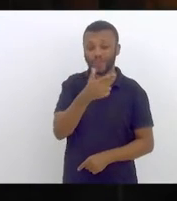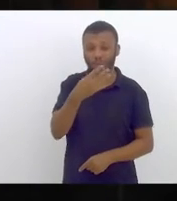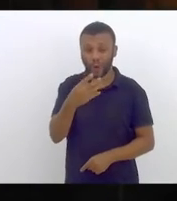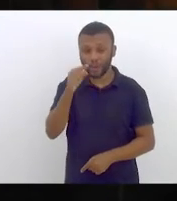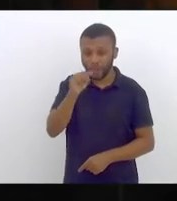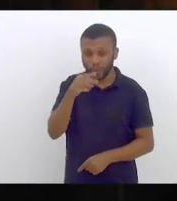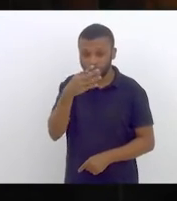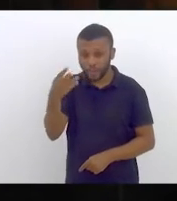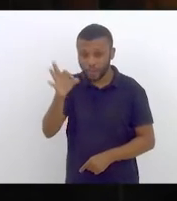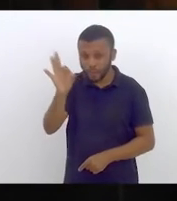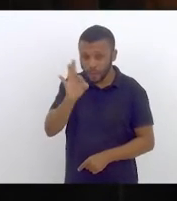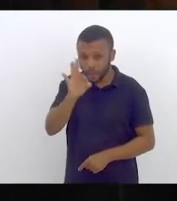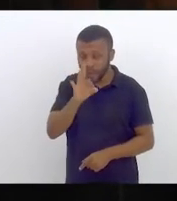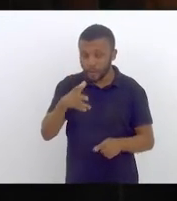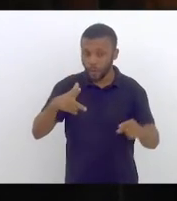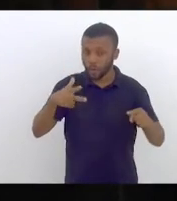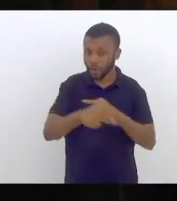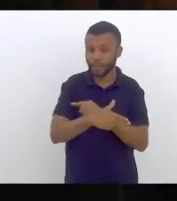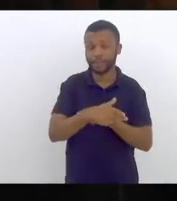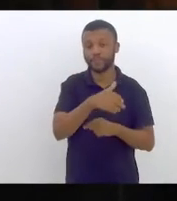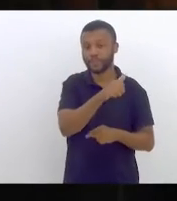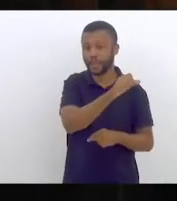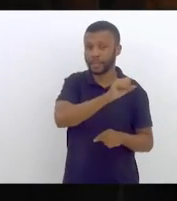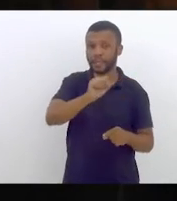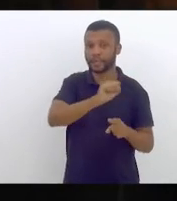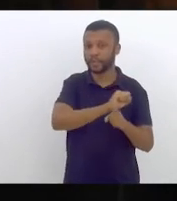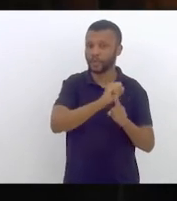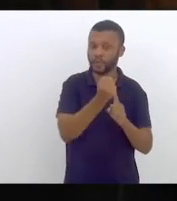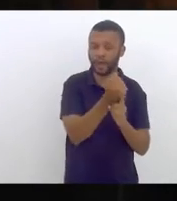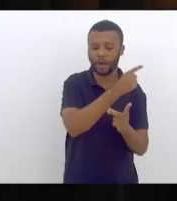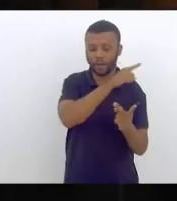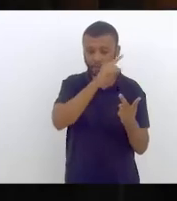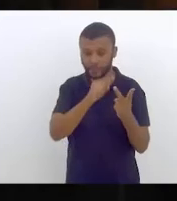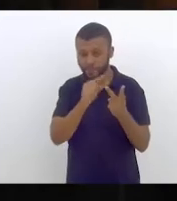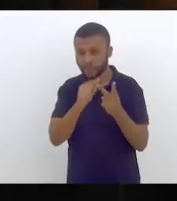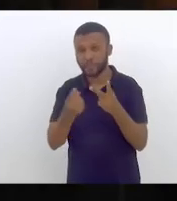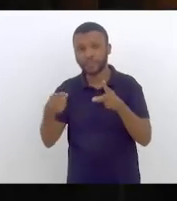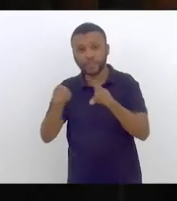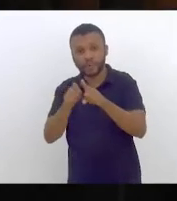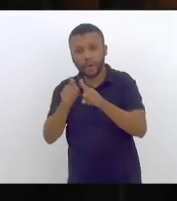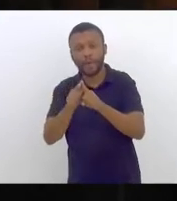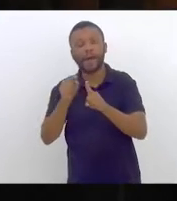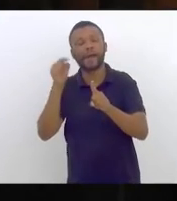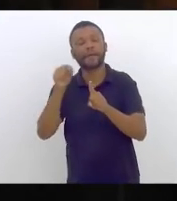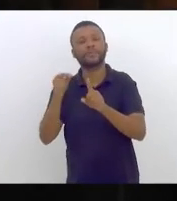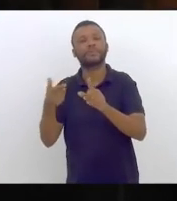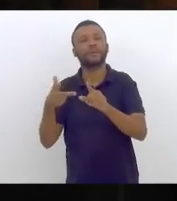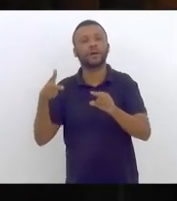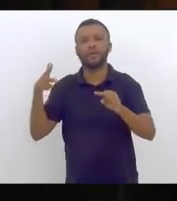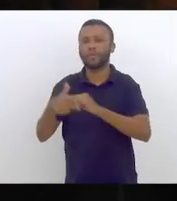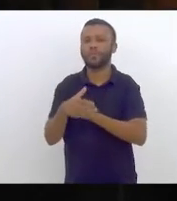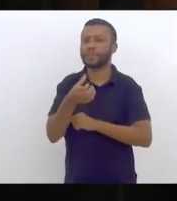24,44% da assistência social e vemos aqui embaixo a retirada de